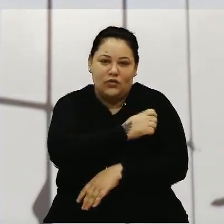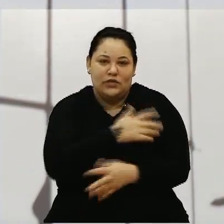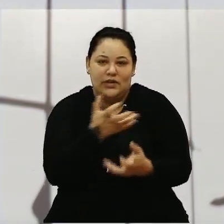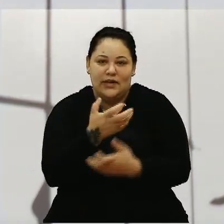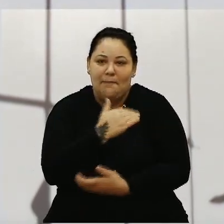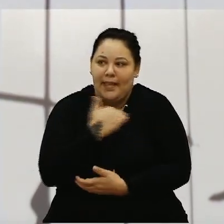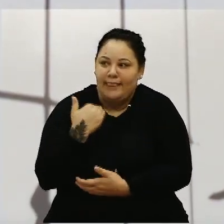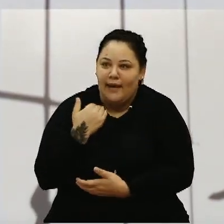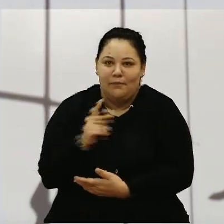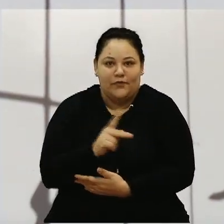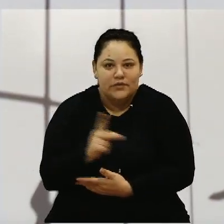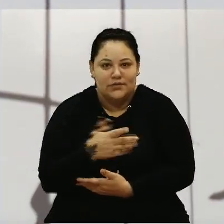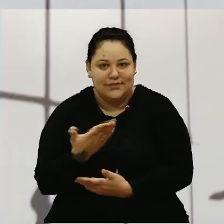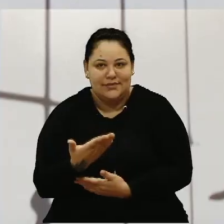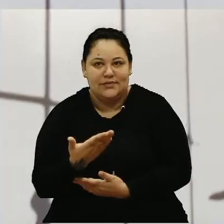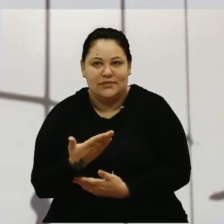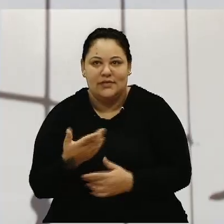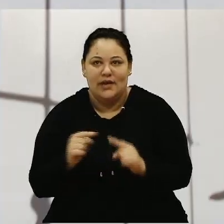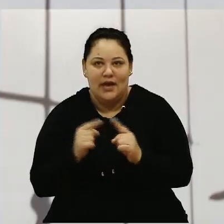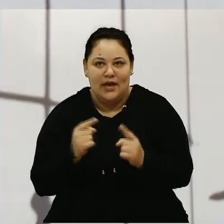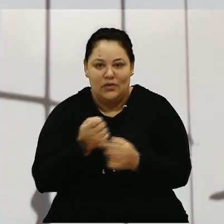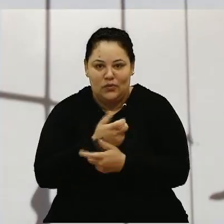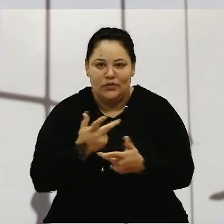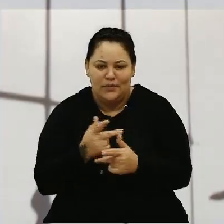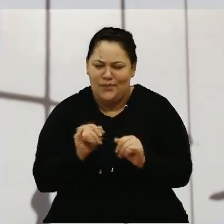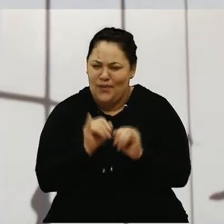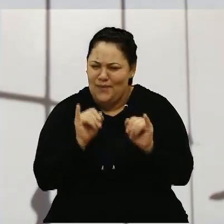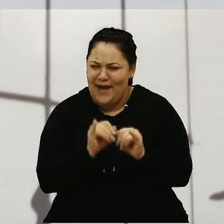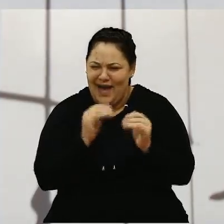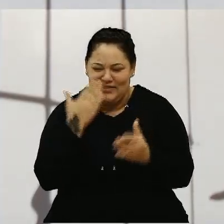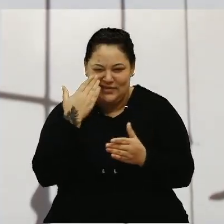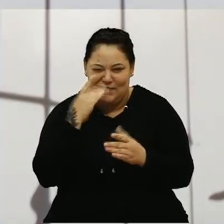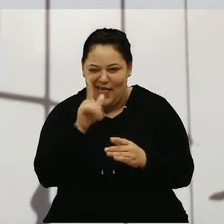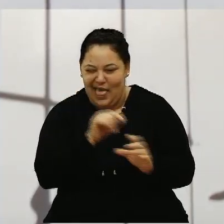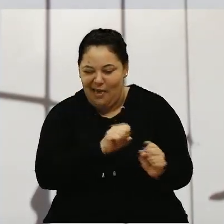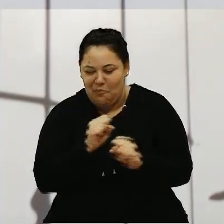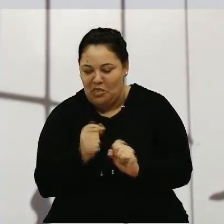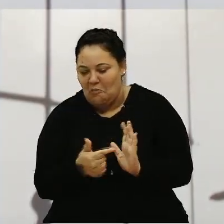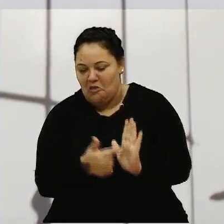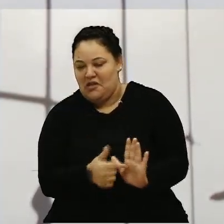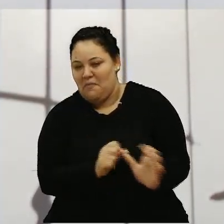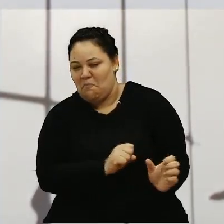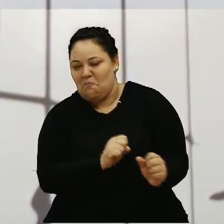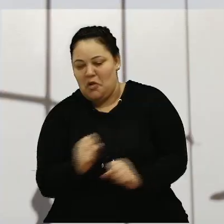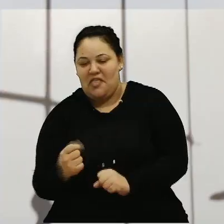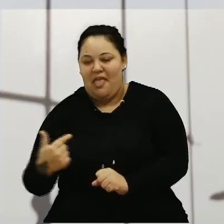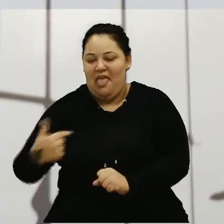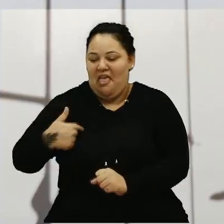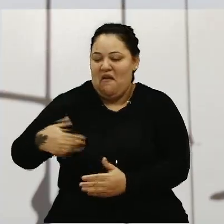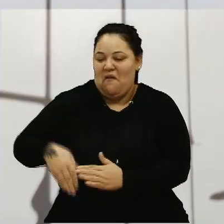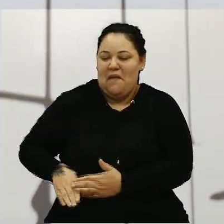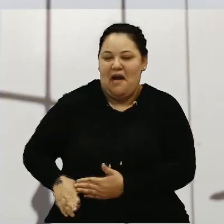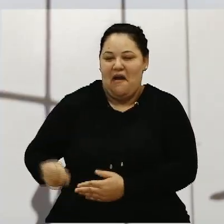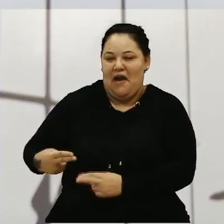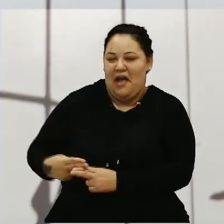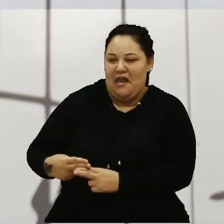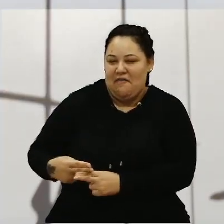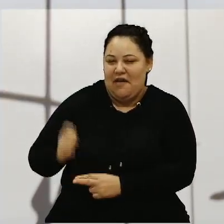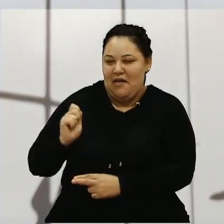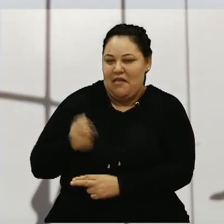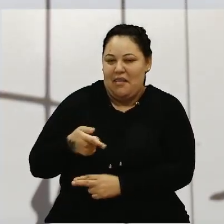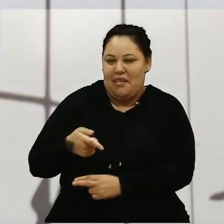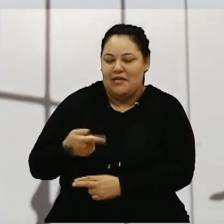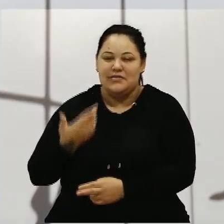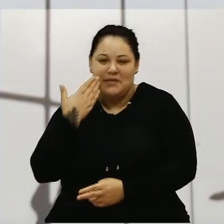assassinar professores, né? Era mais uma coisa de poder, né? Mostrar poder, eu estou com um canivete, né? Então, hoje